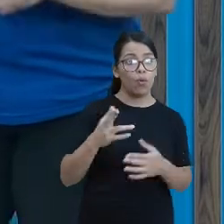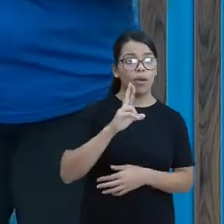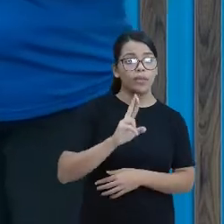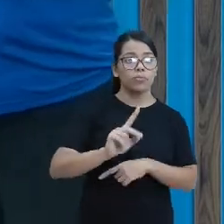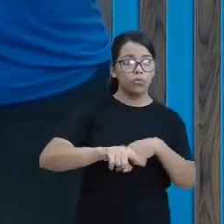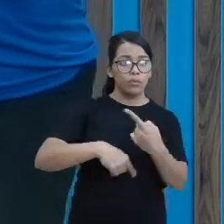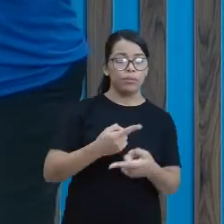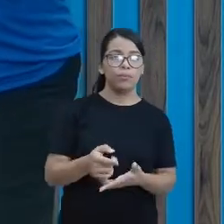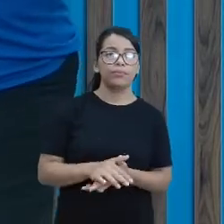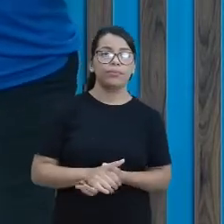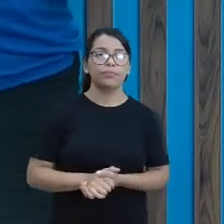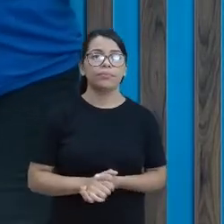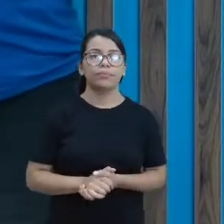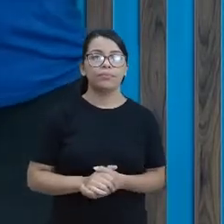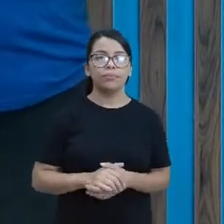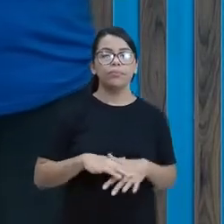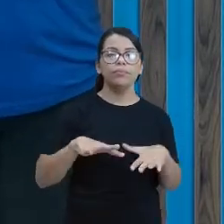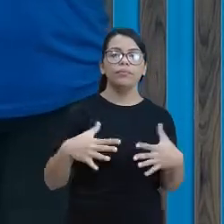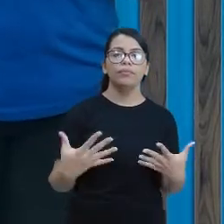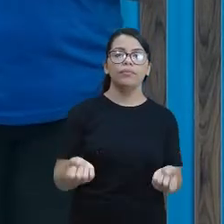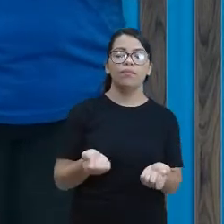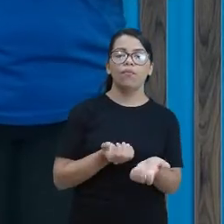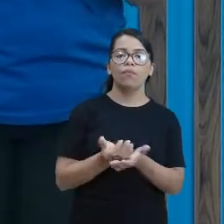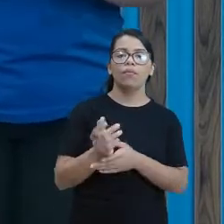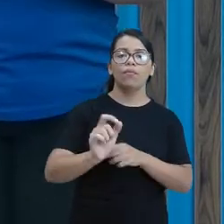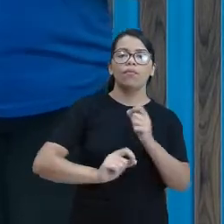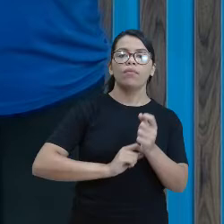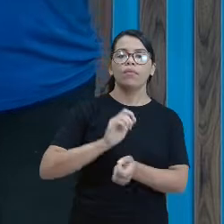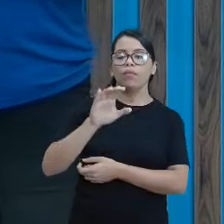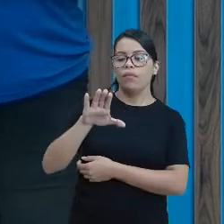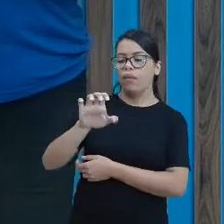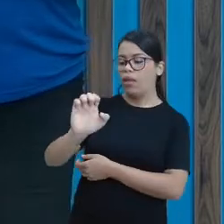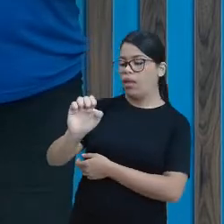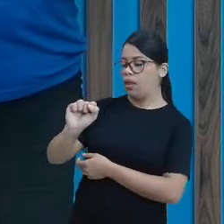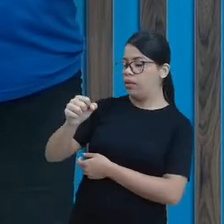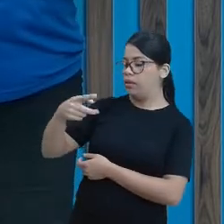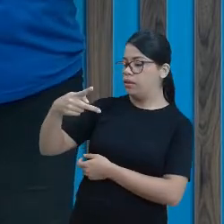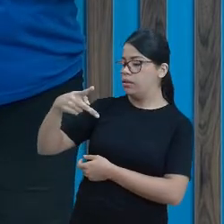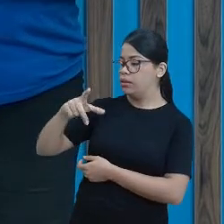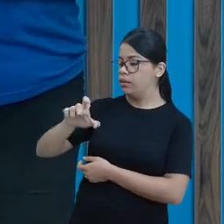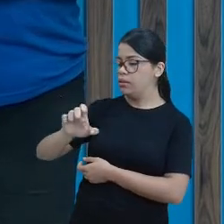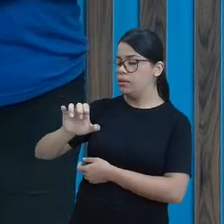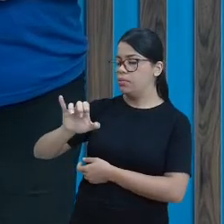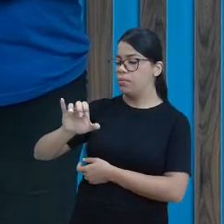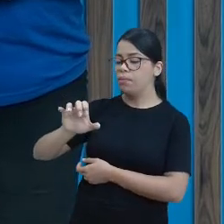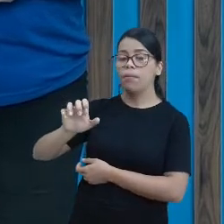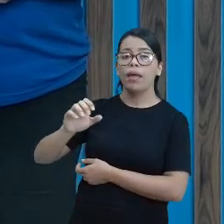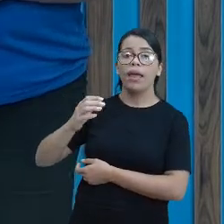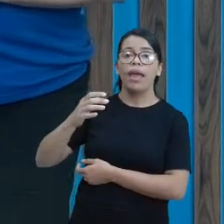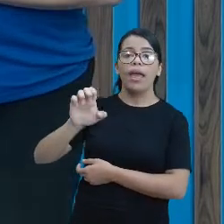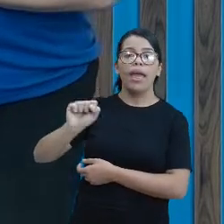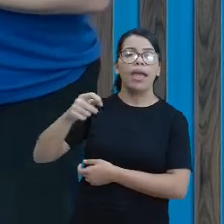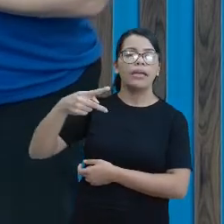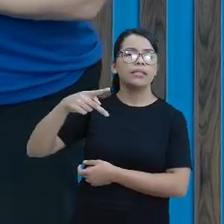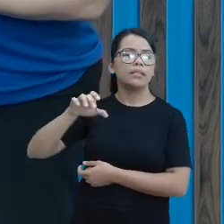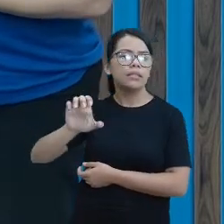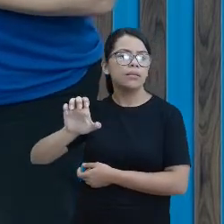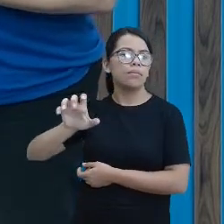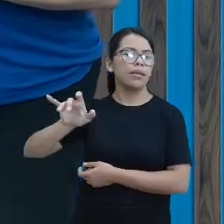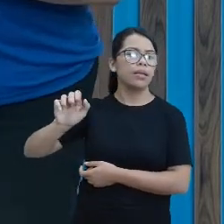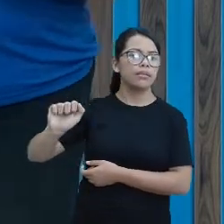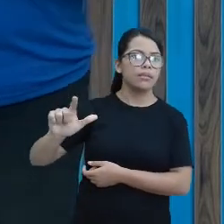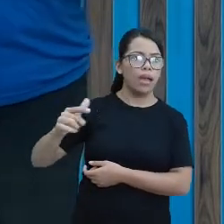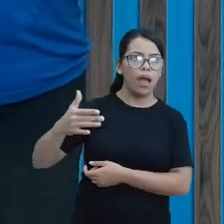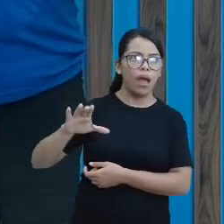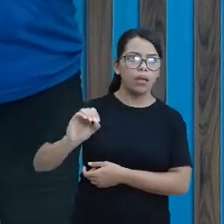aqui com especiação, gente. A gente começou a ver esse conceito de especiação ontem, né? Que é o